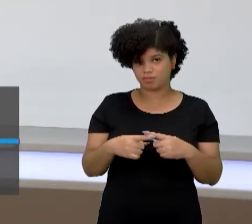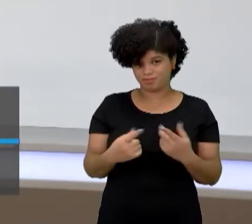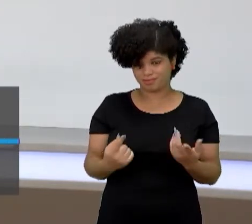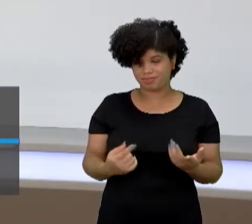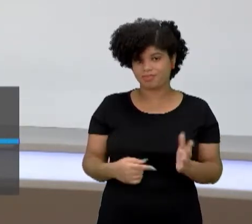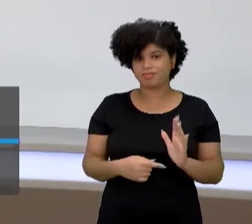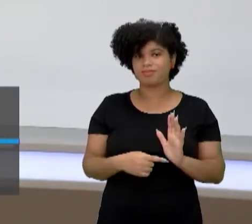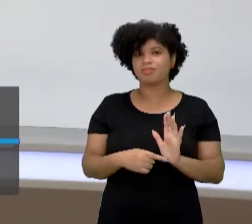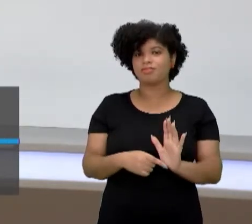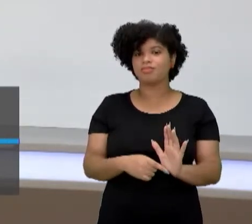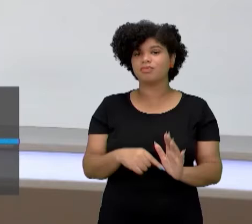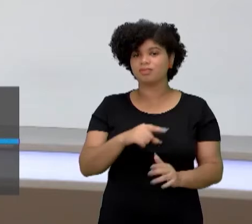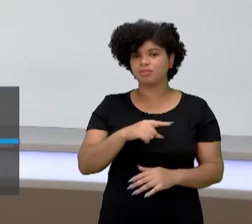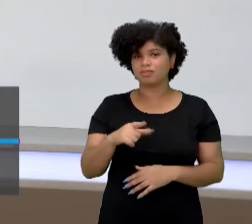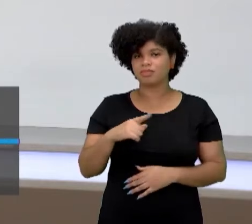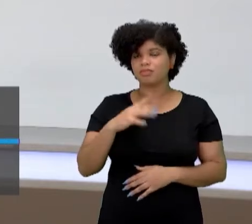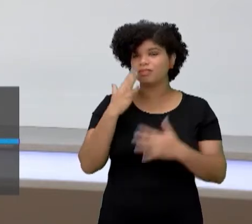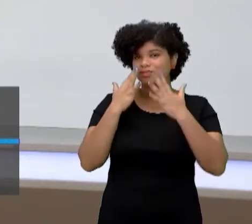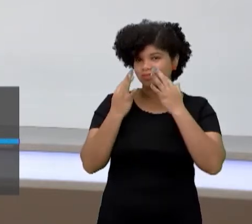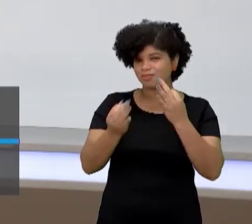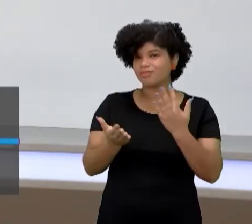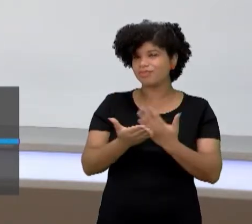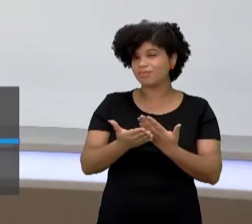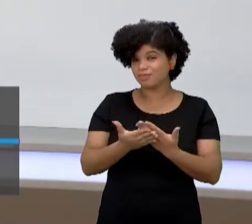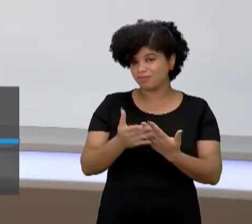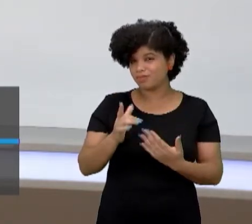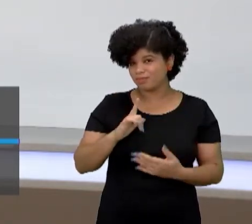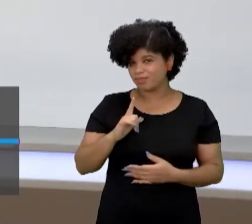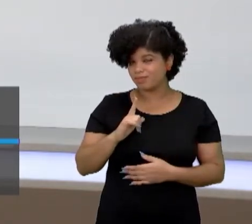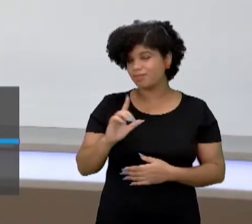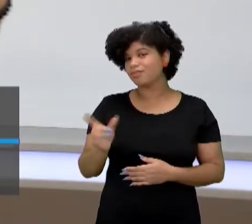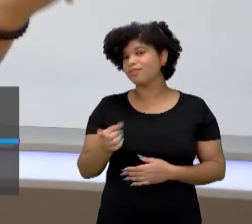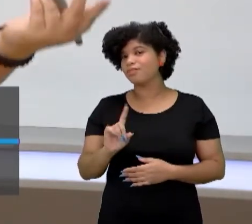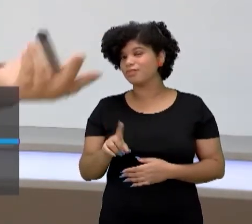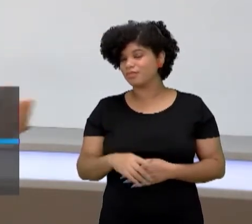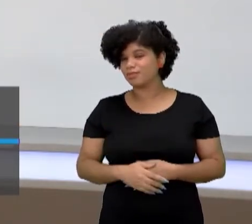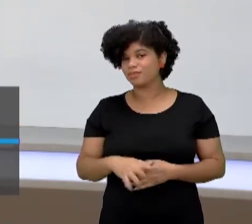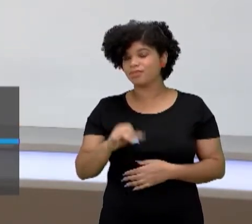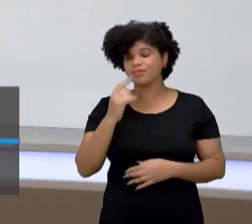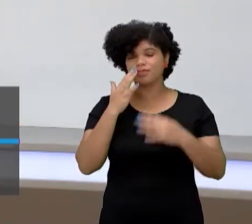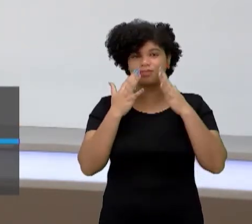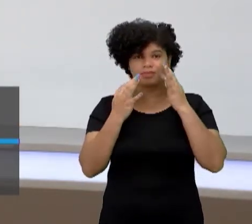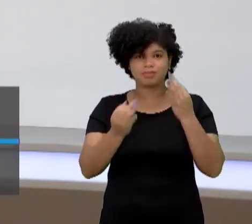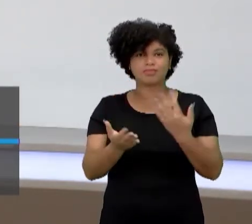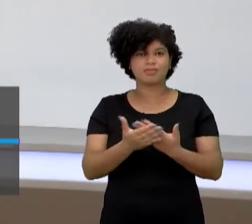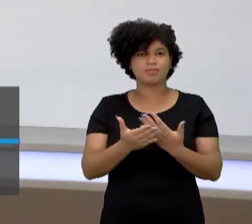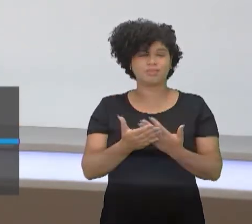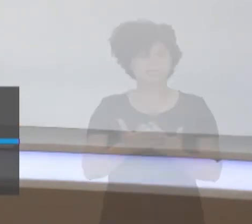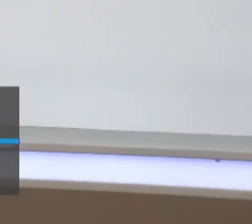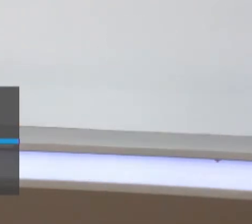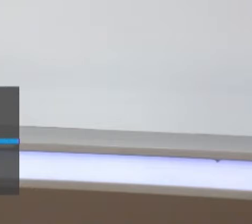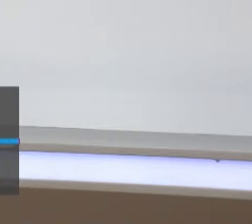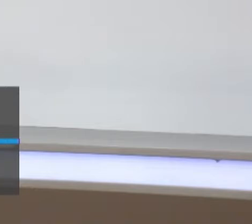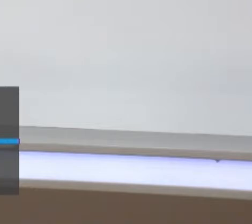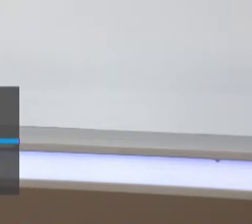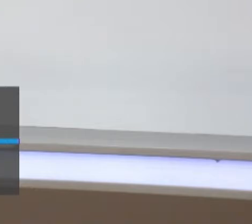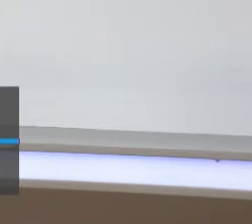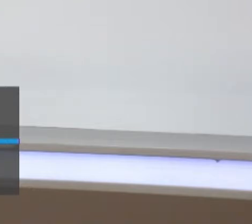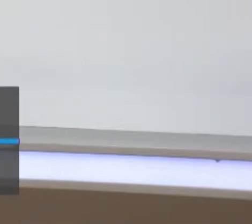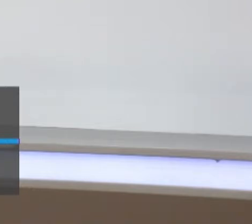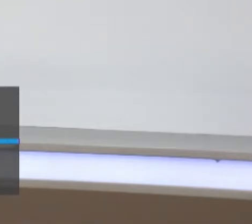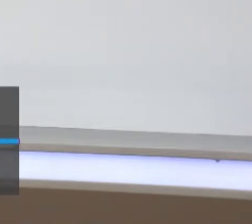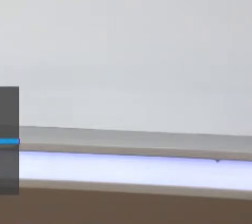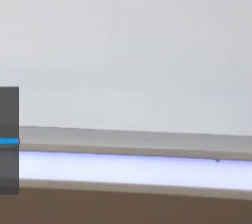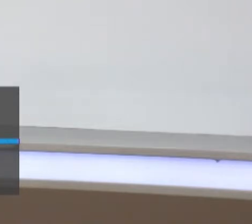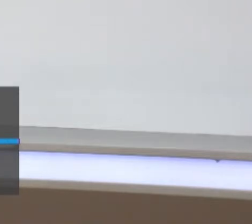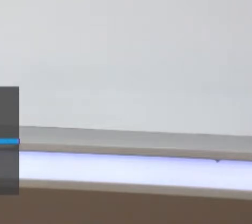ver se vocês estão aí prestando atenção na aula, né? Se prestaram atenção nas aulas anteriores, tem aí um chat para vocês